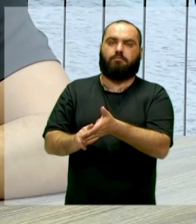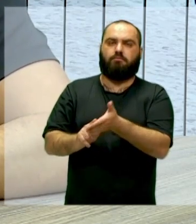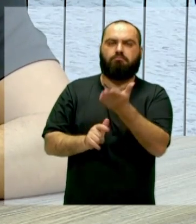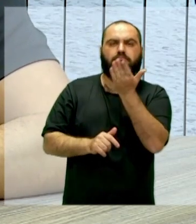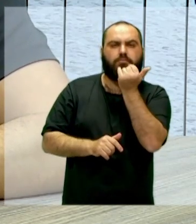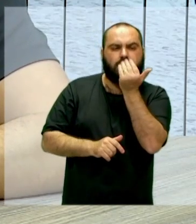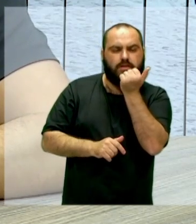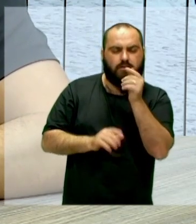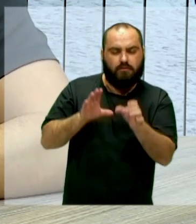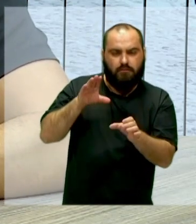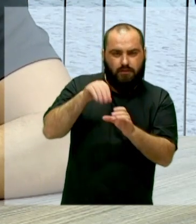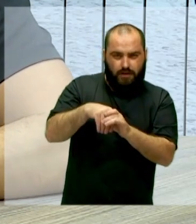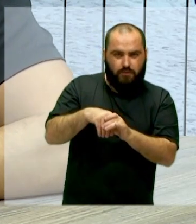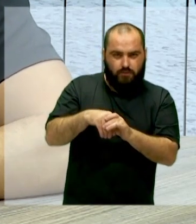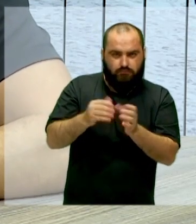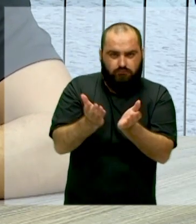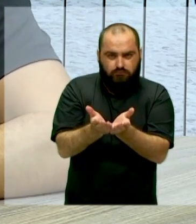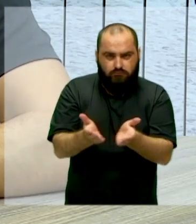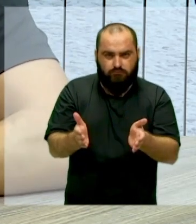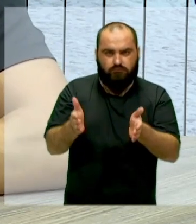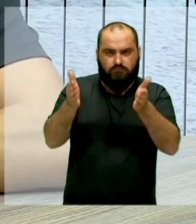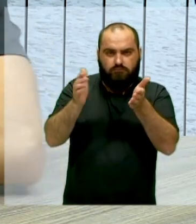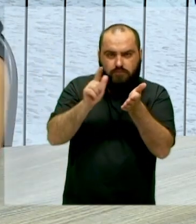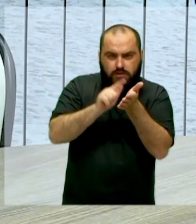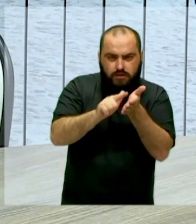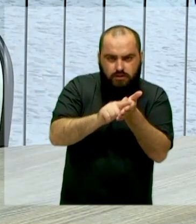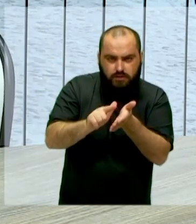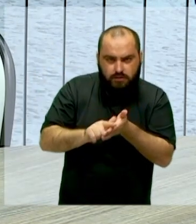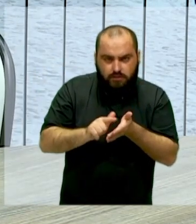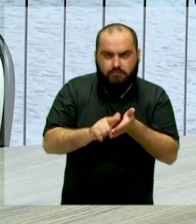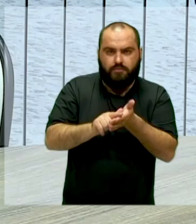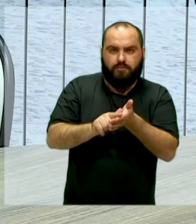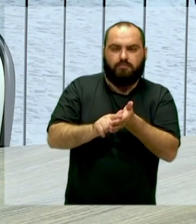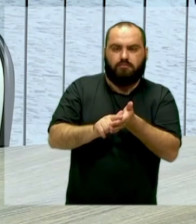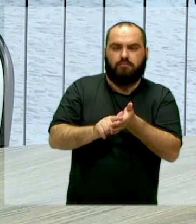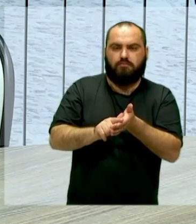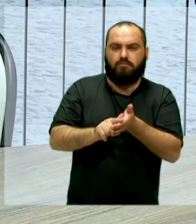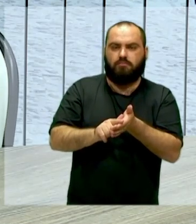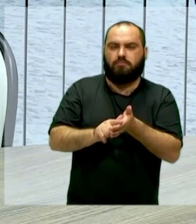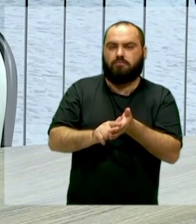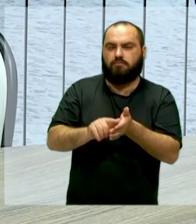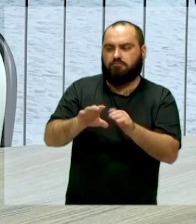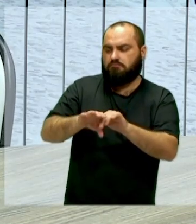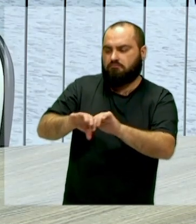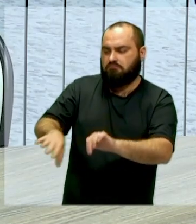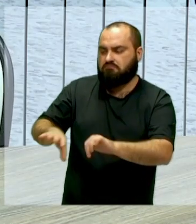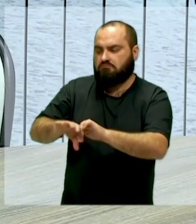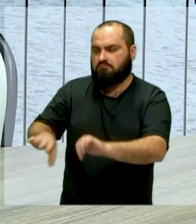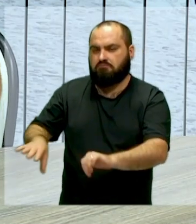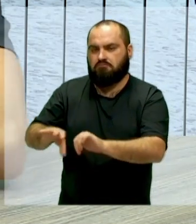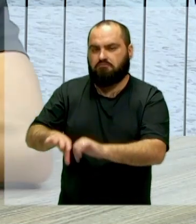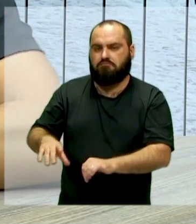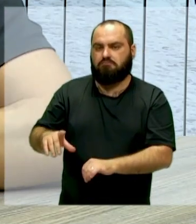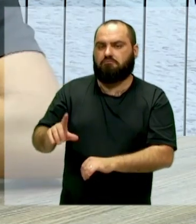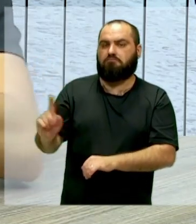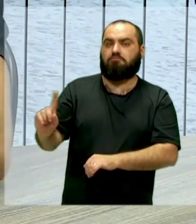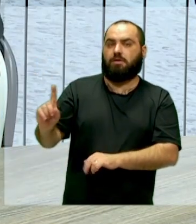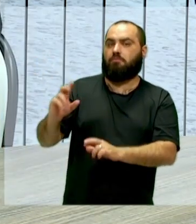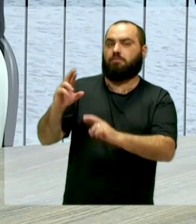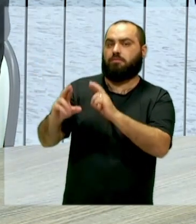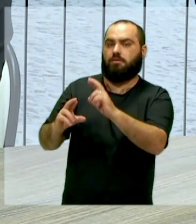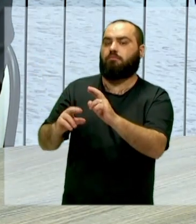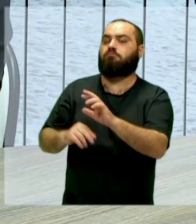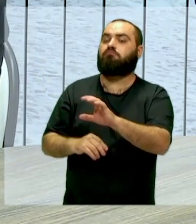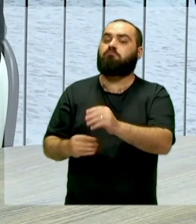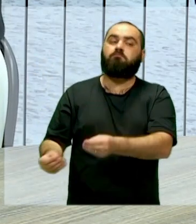restinho de comida na marmita limpa né coloca lá se faz compostagem o resto dos alimento na compostagem se não manda lá no não reciclável e